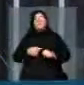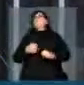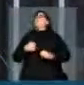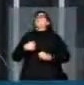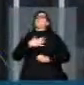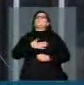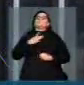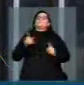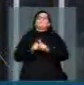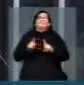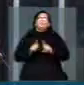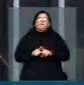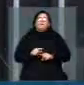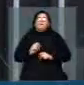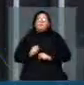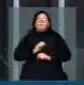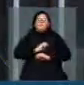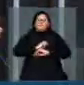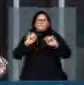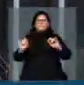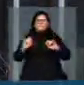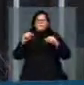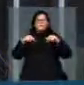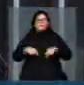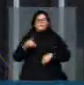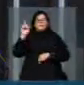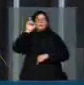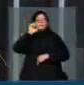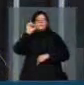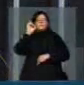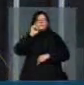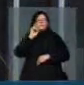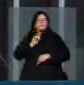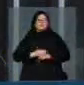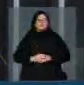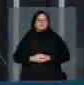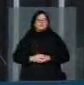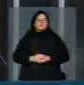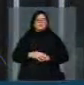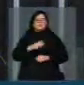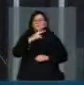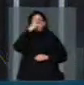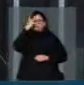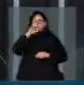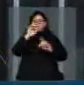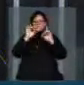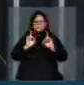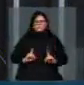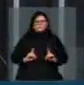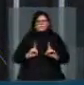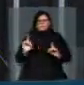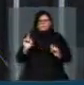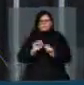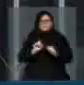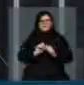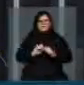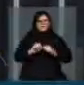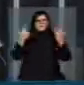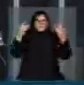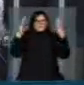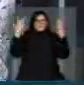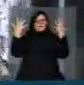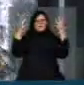nome, registrar aqui o dia para o Dia da Pessoa com Deficiência, fazer aqui uma